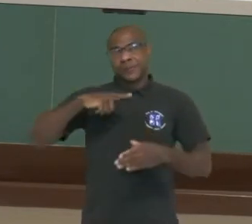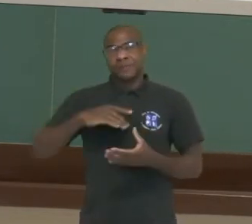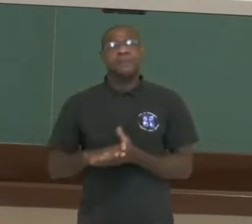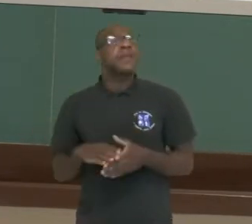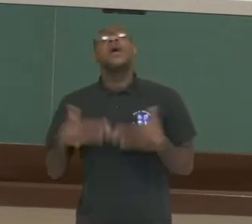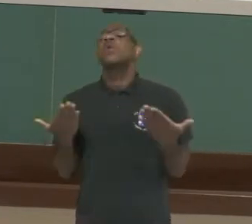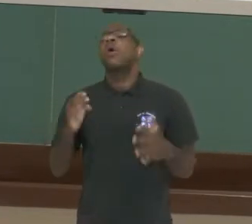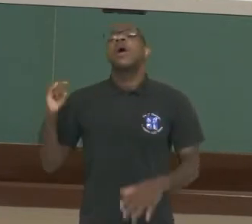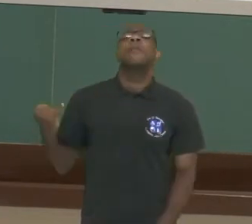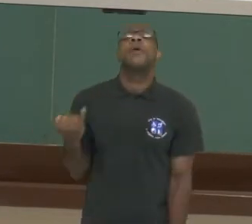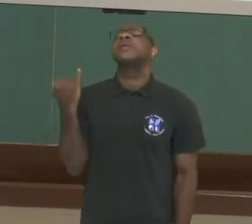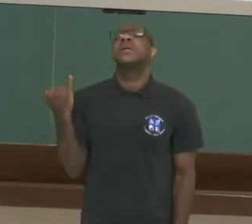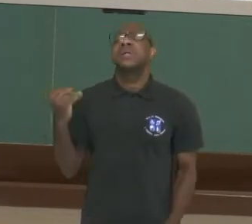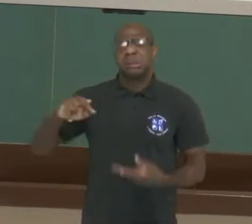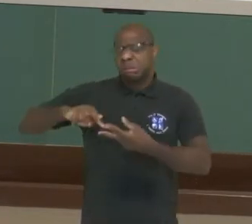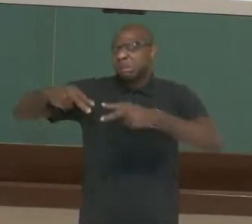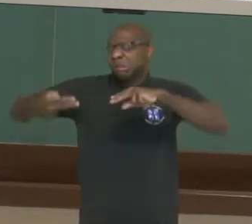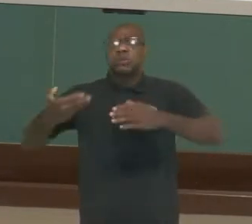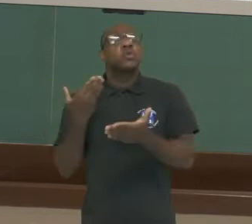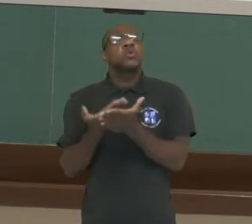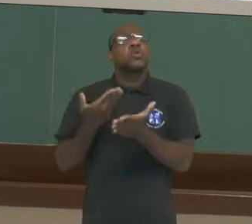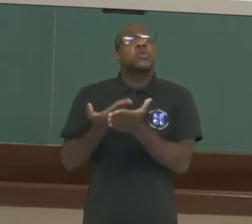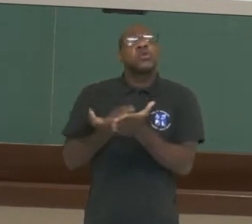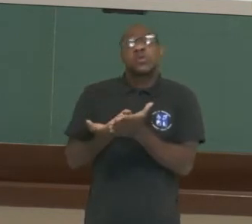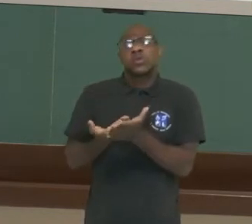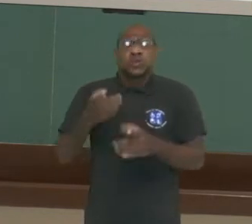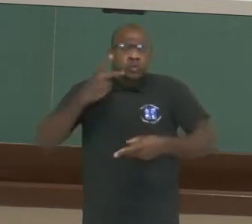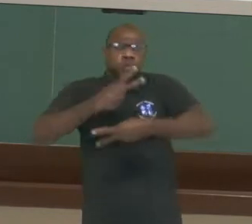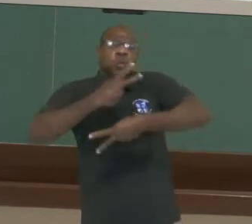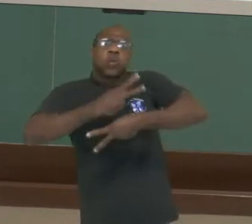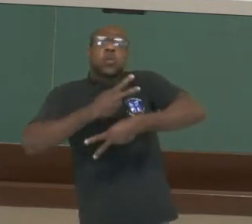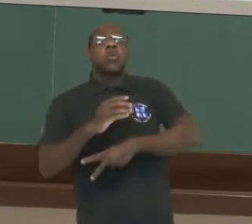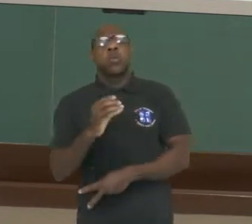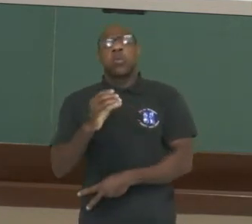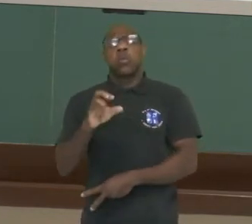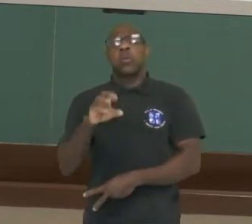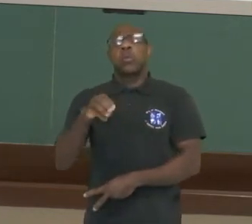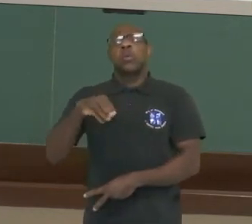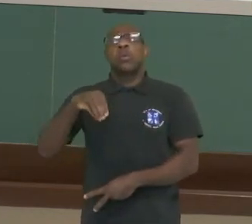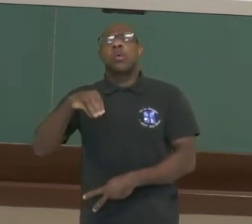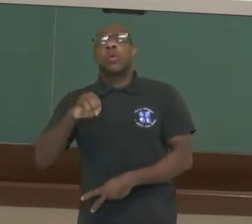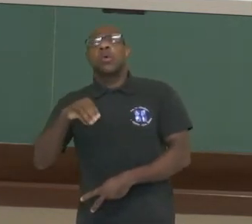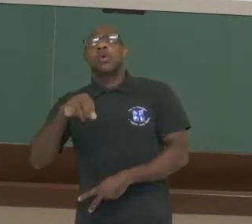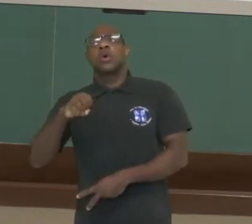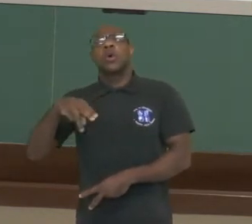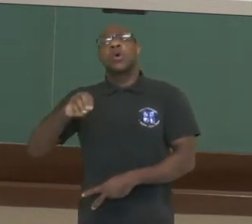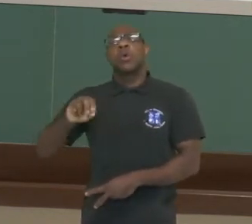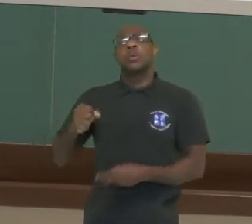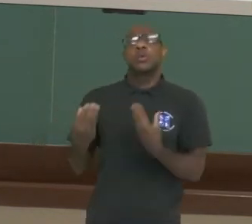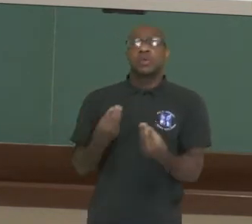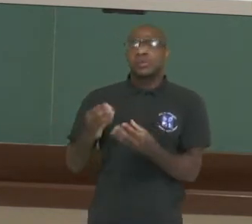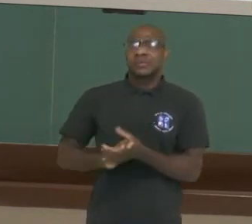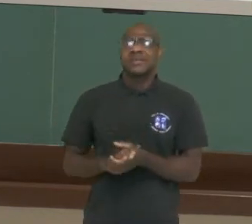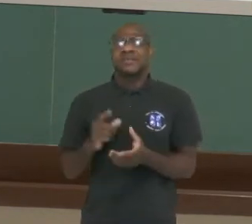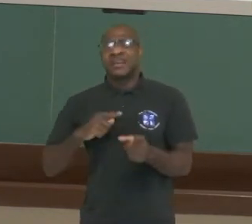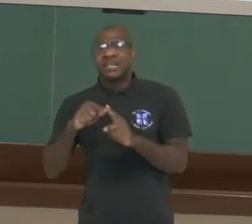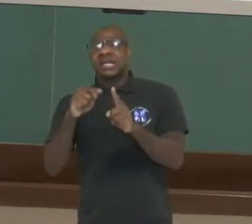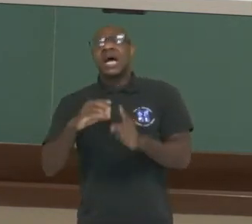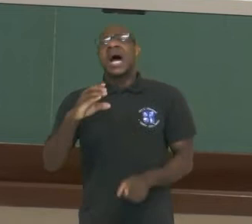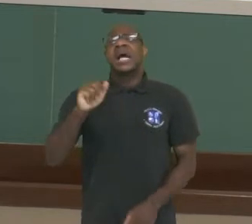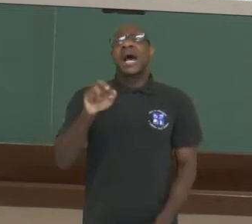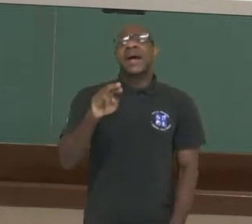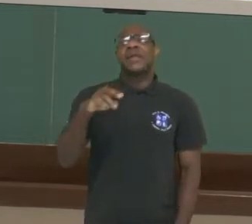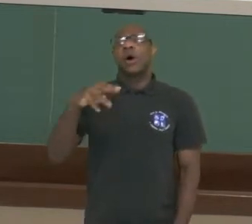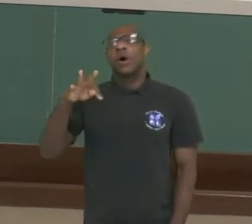é a importância do estudo dos cromossomos? A importância de fazer um cariótipo, de estudar